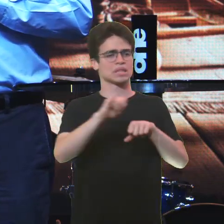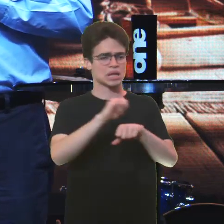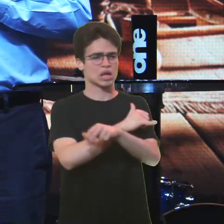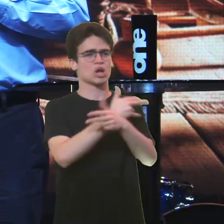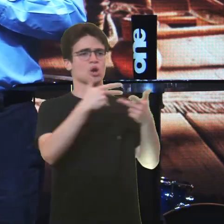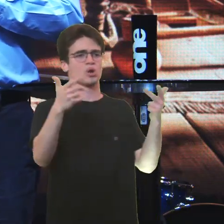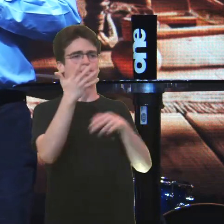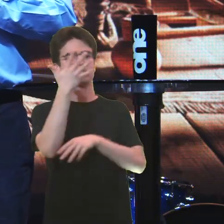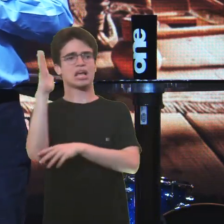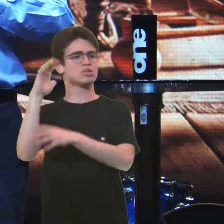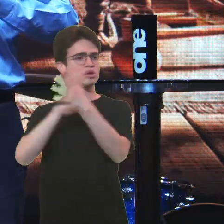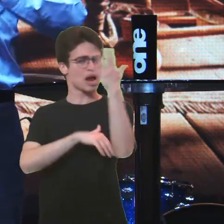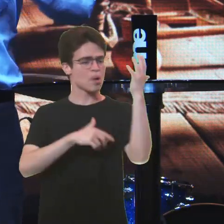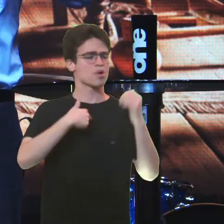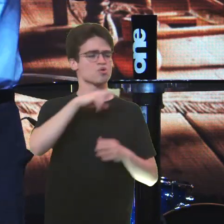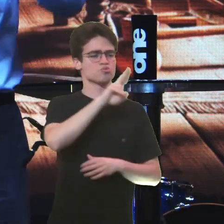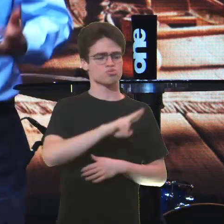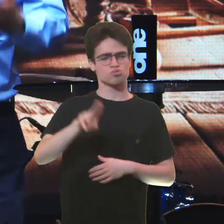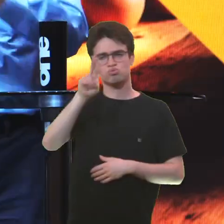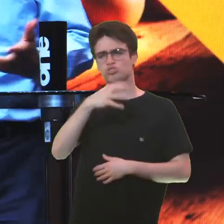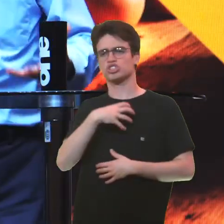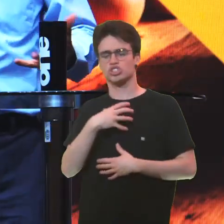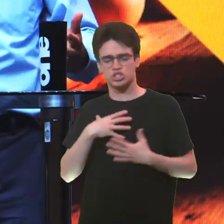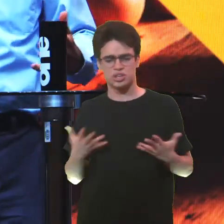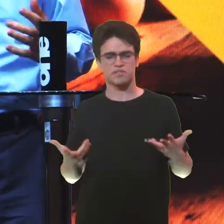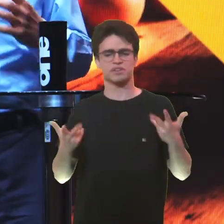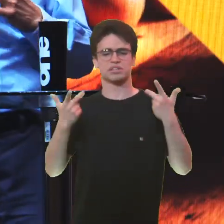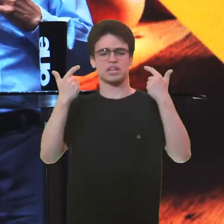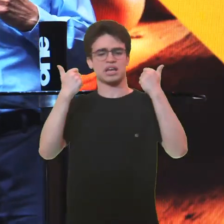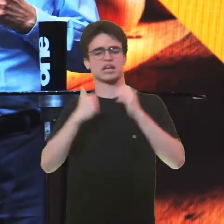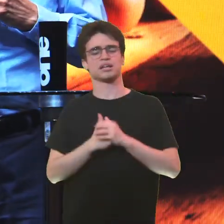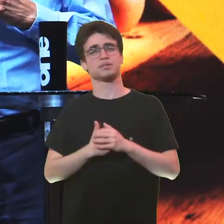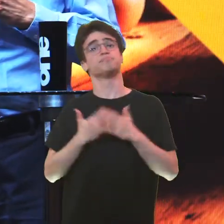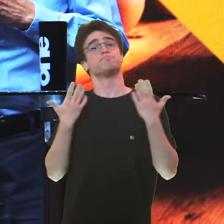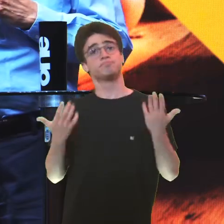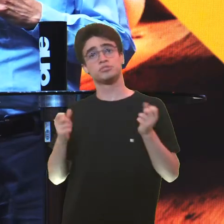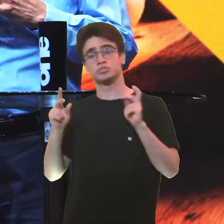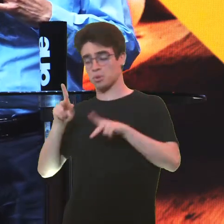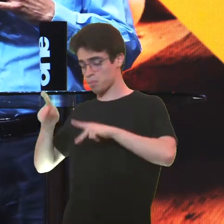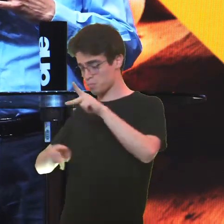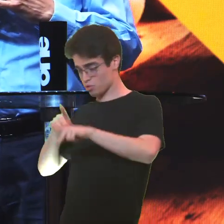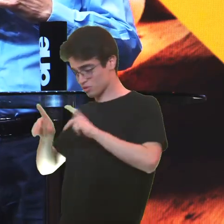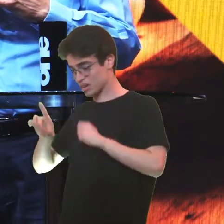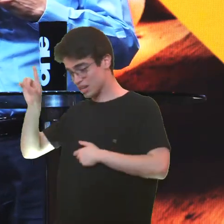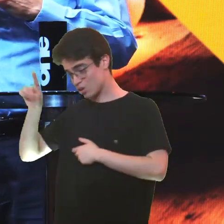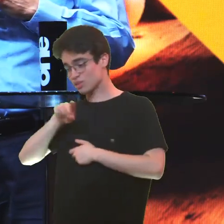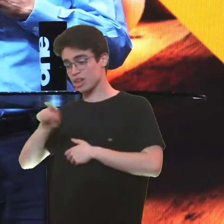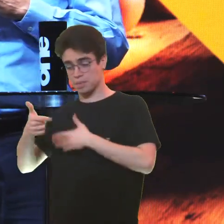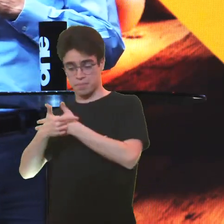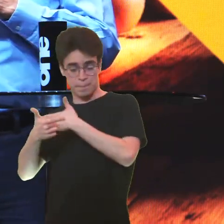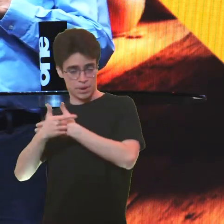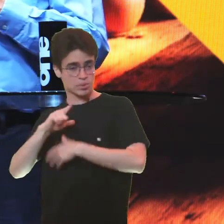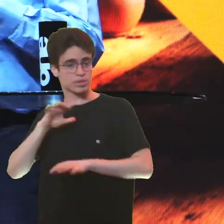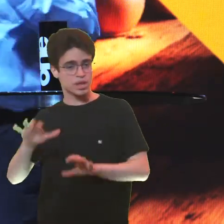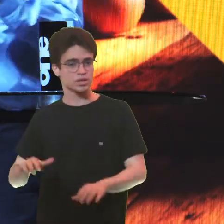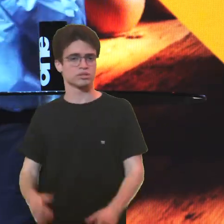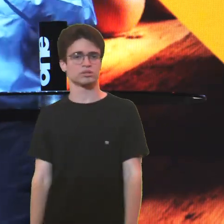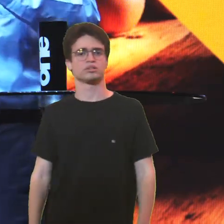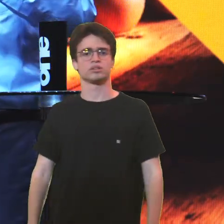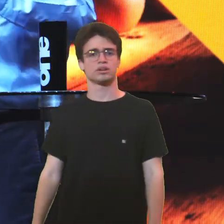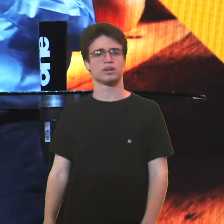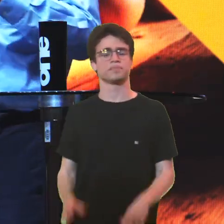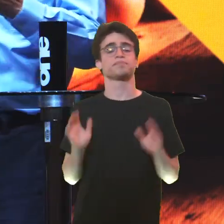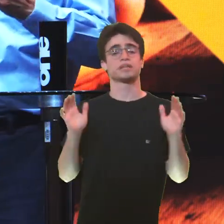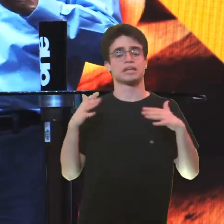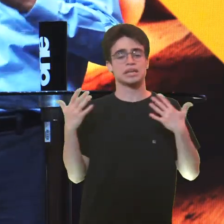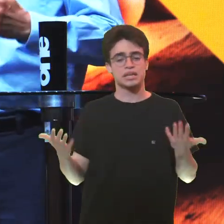forma eficiente. Y esa es la tarea del pueblo de E Dios. essa é a tarefa do povo de Deus.